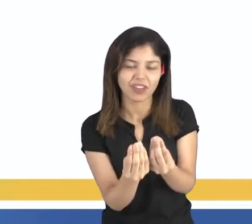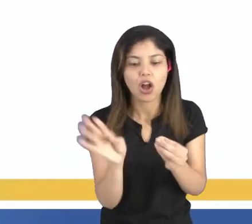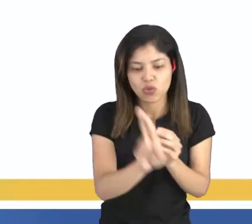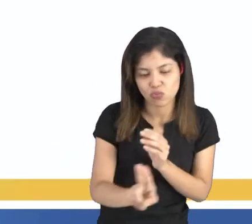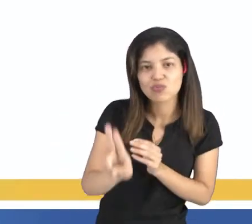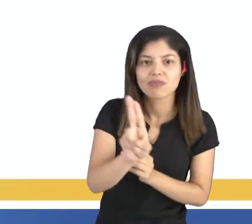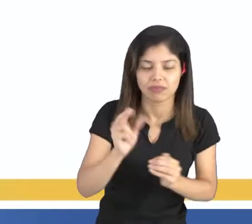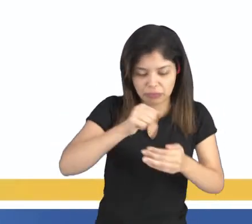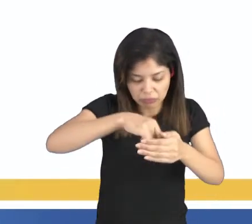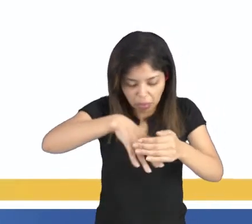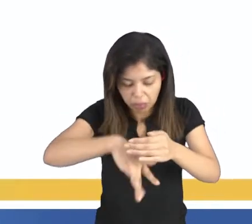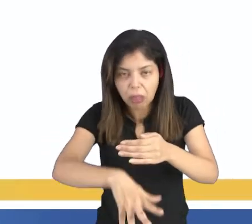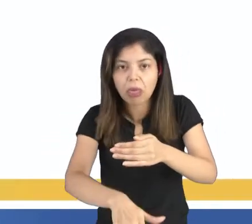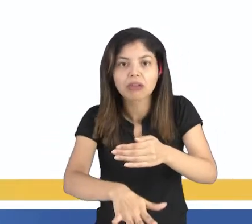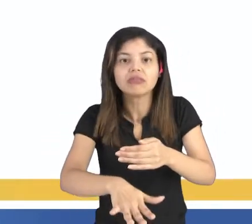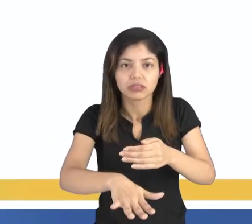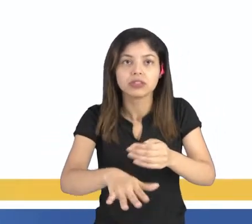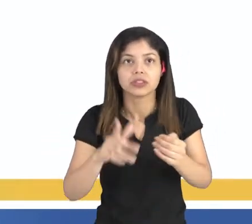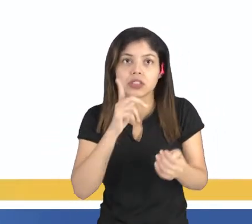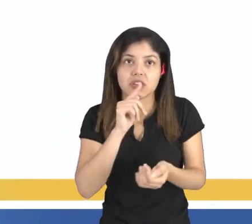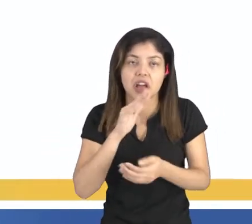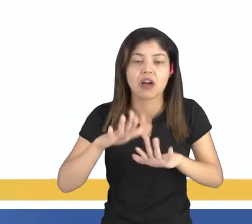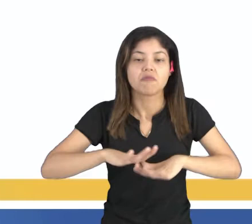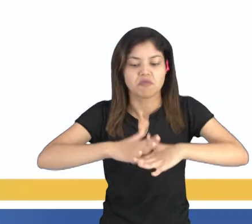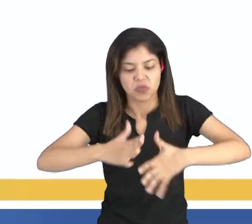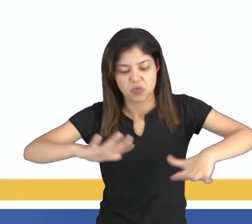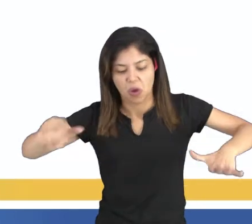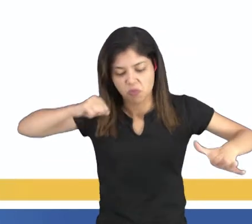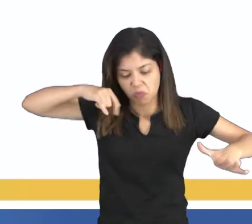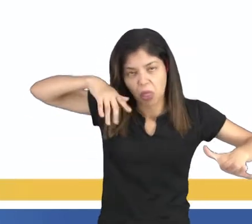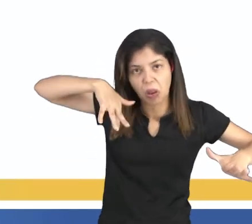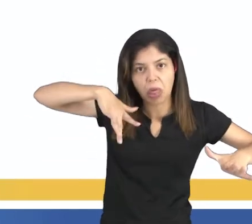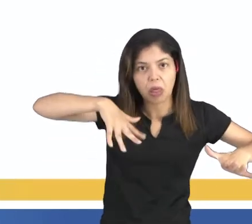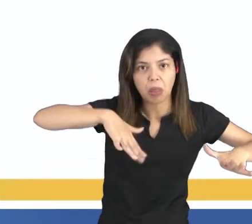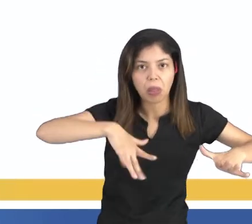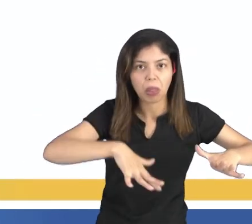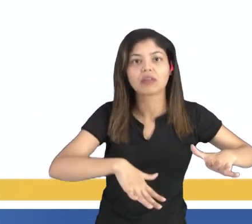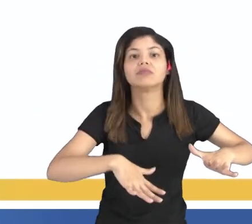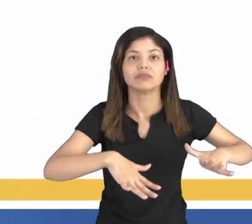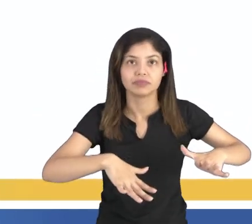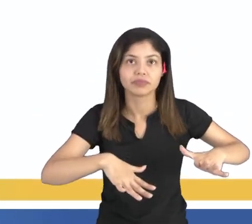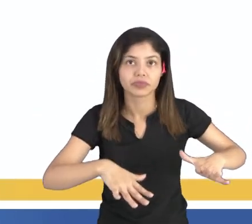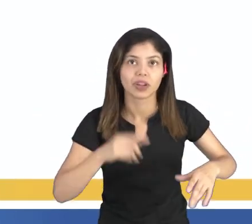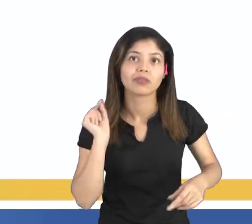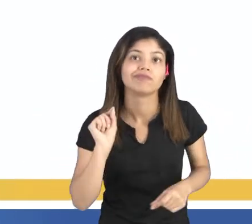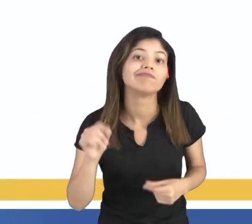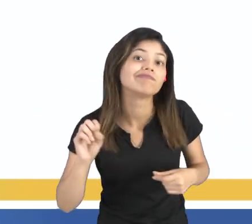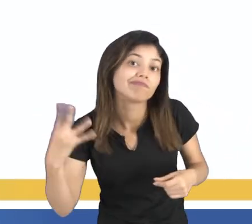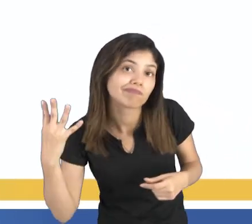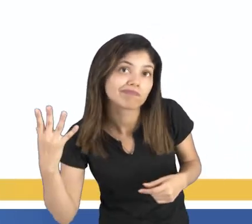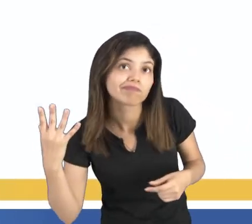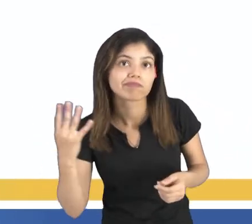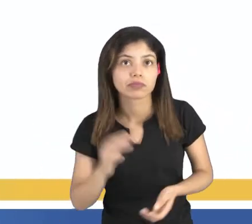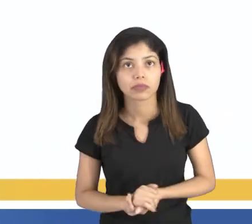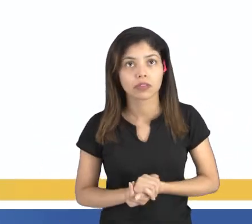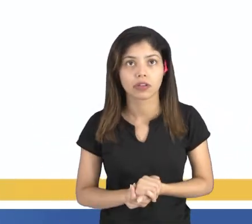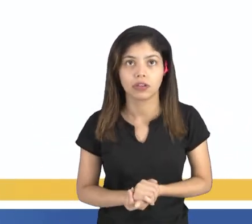agricultura, que de alguma maneira são levados superficialmente pelas chuvas para os rios, olha só o que